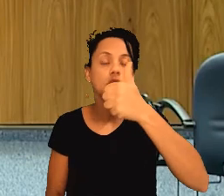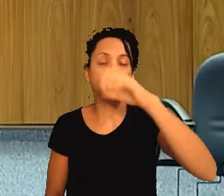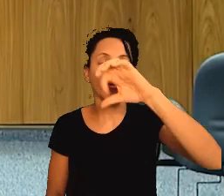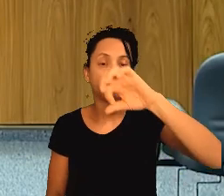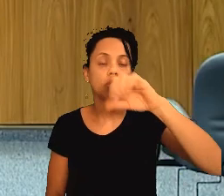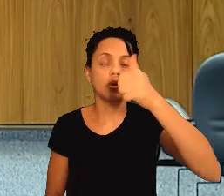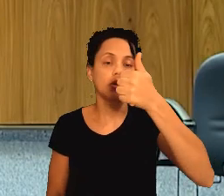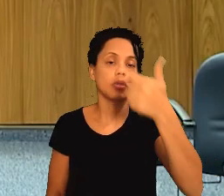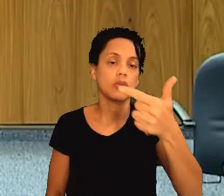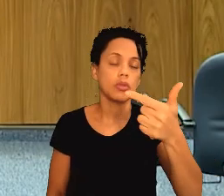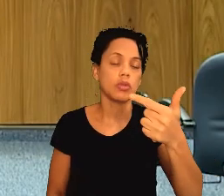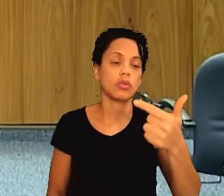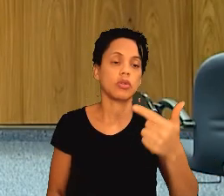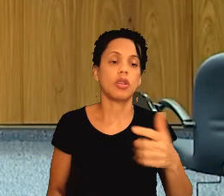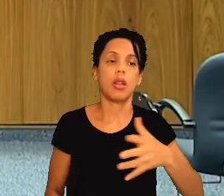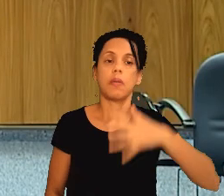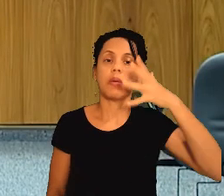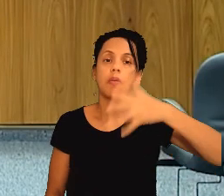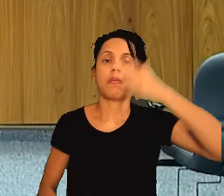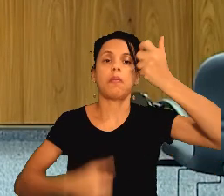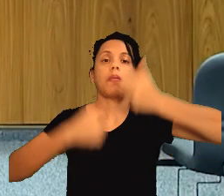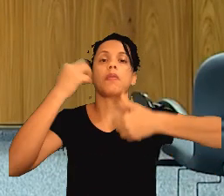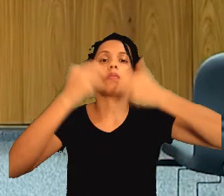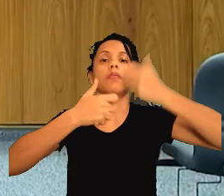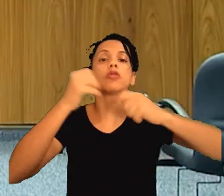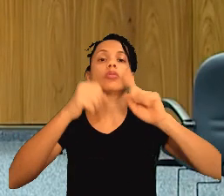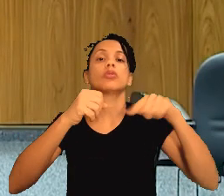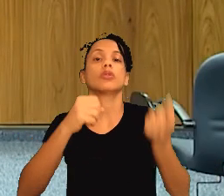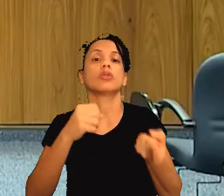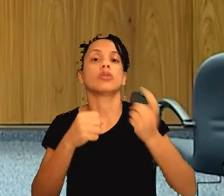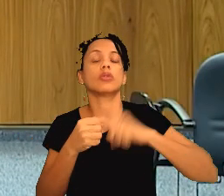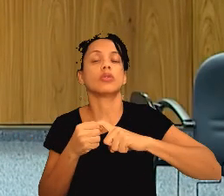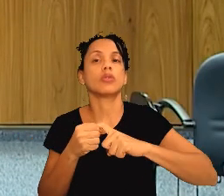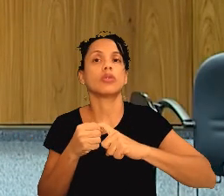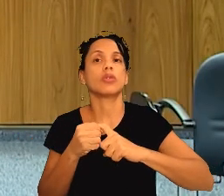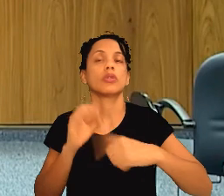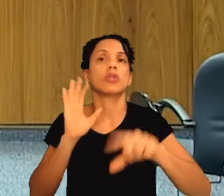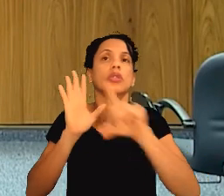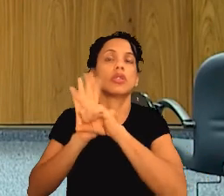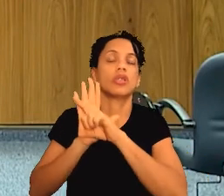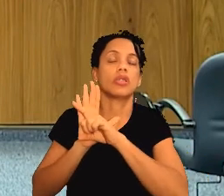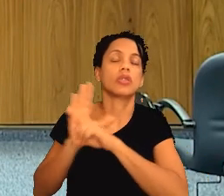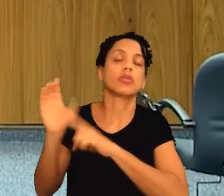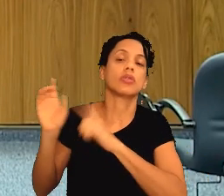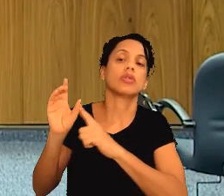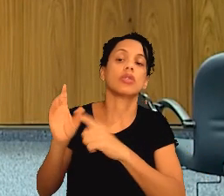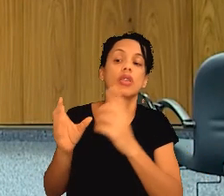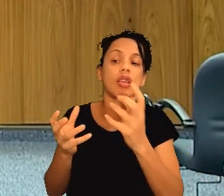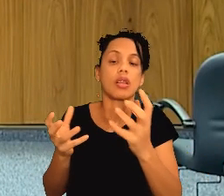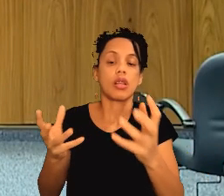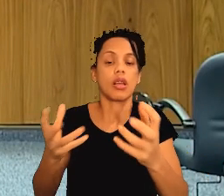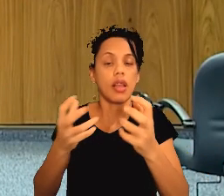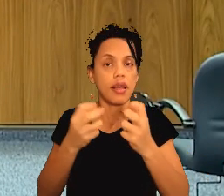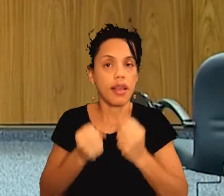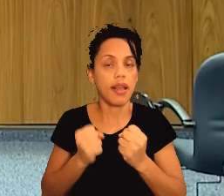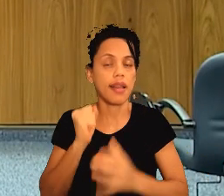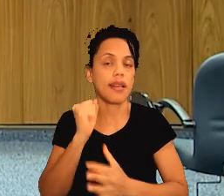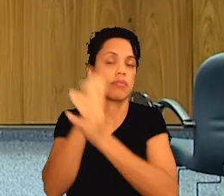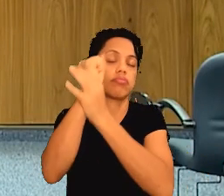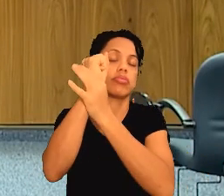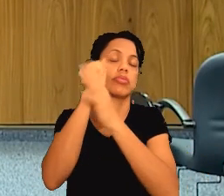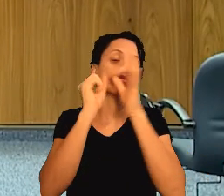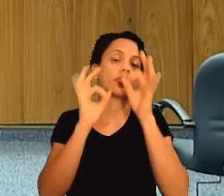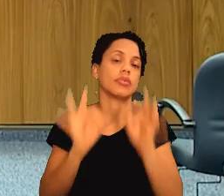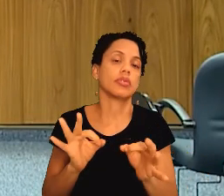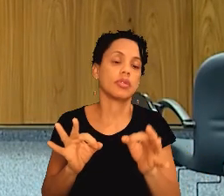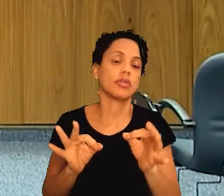1912, ele dá uma série de conferências nas quais ele retoma não só a legislação colonial que garante a terra aos